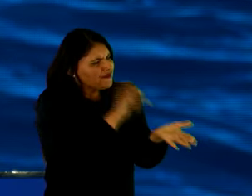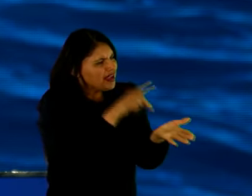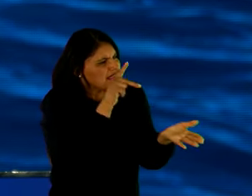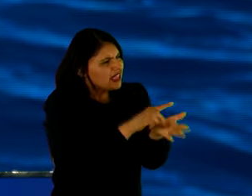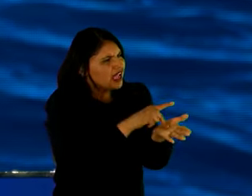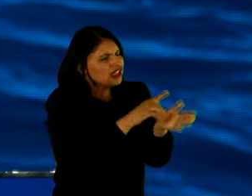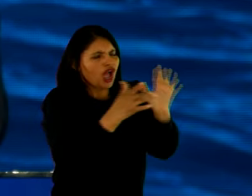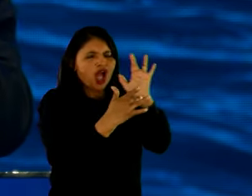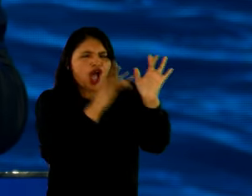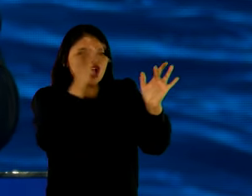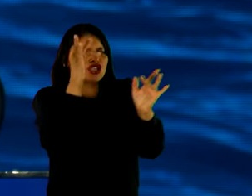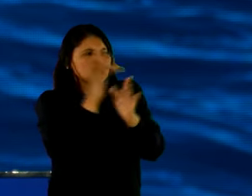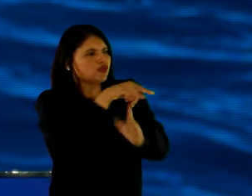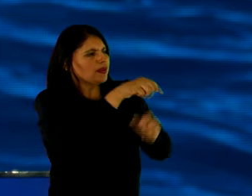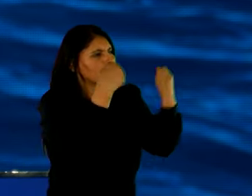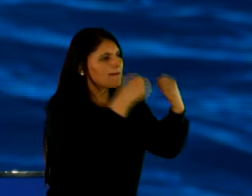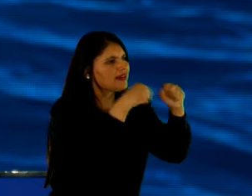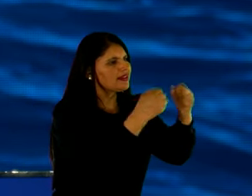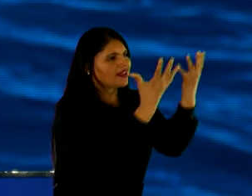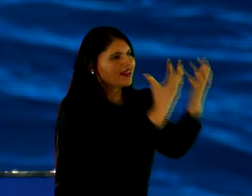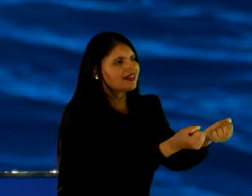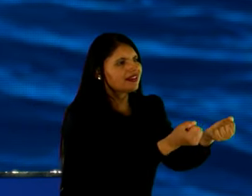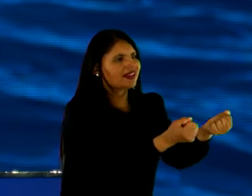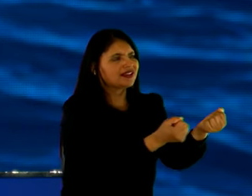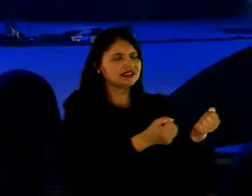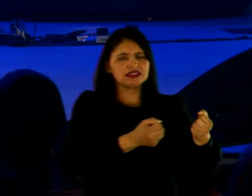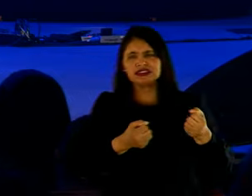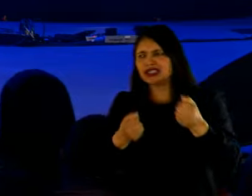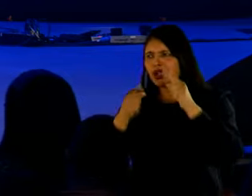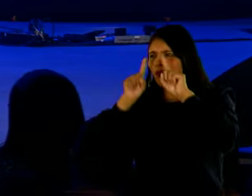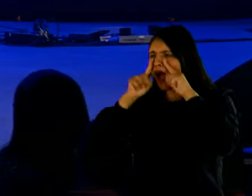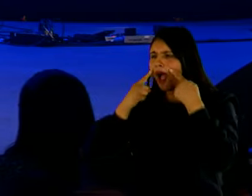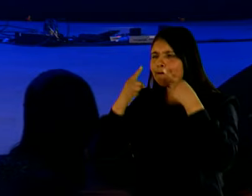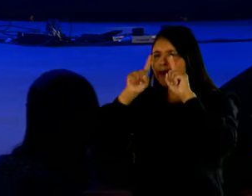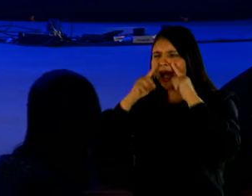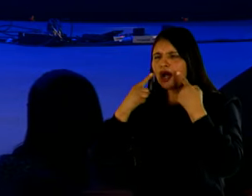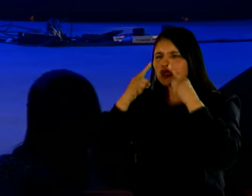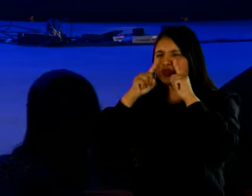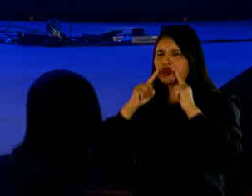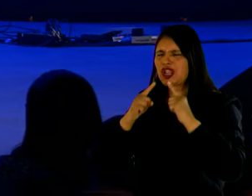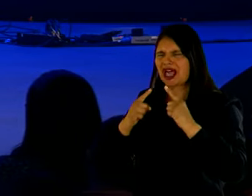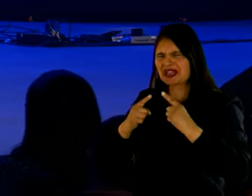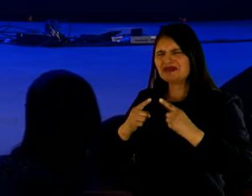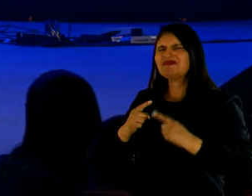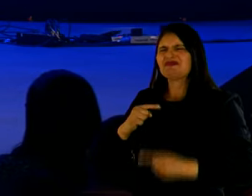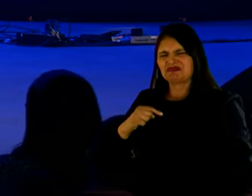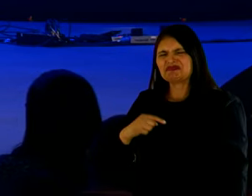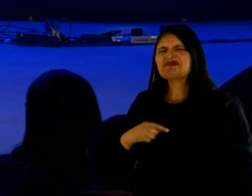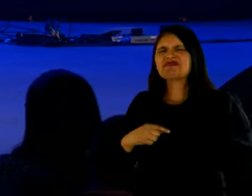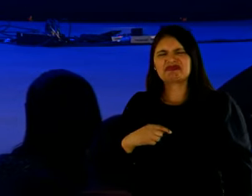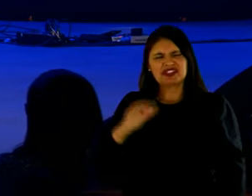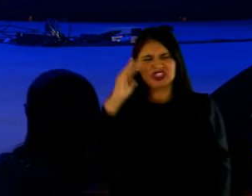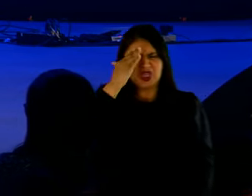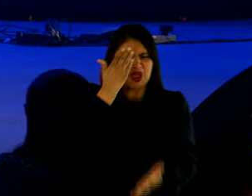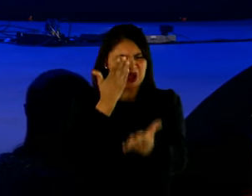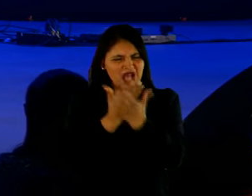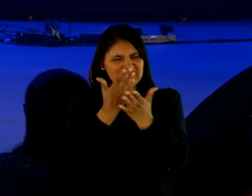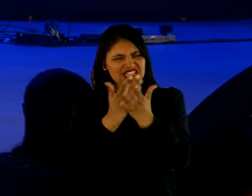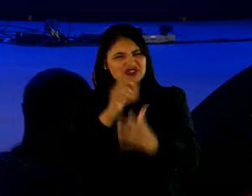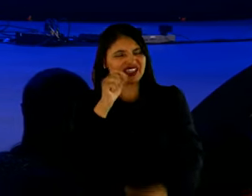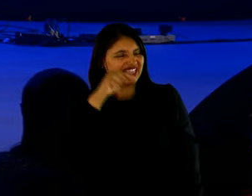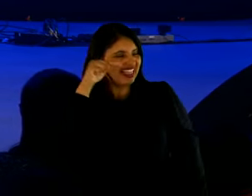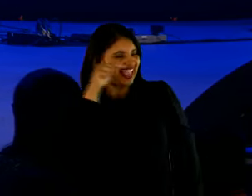dela para Jesus, mudar a vida. E ela começou a chorar. Eu acredito que Jesus fez uma obra no